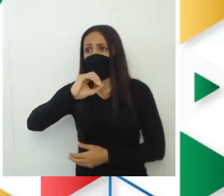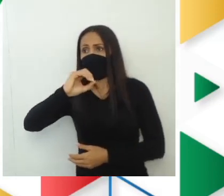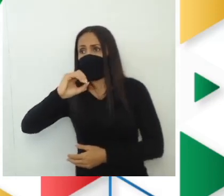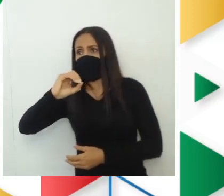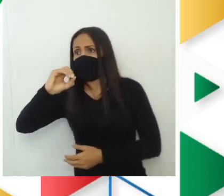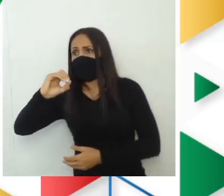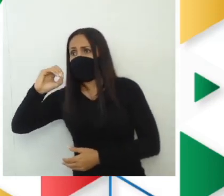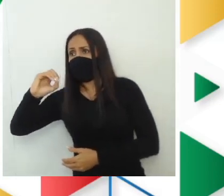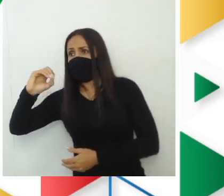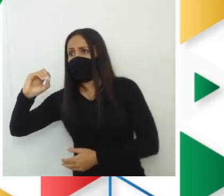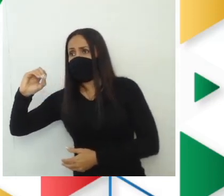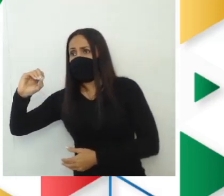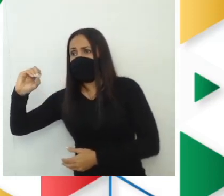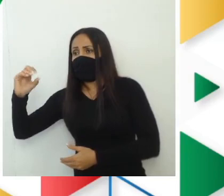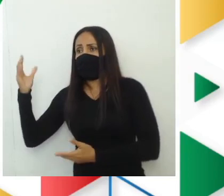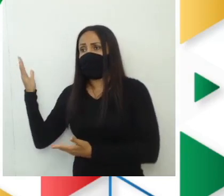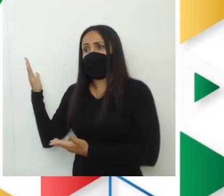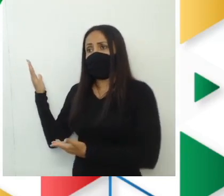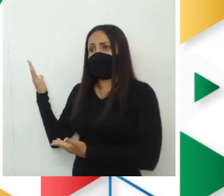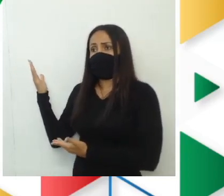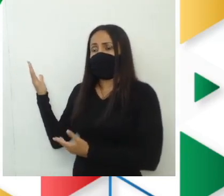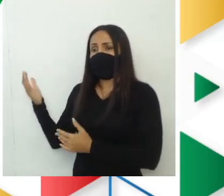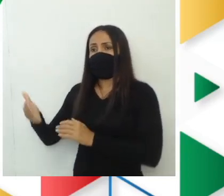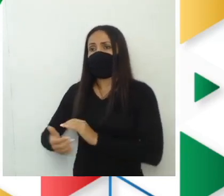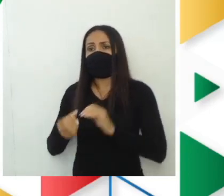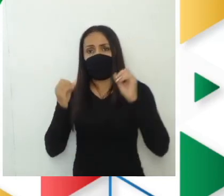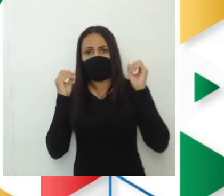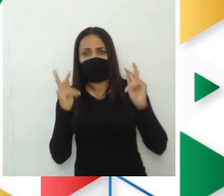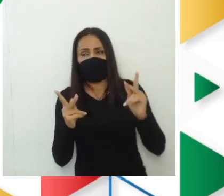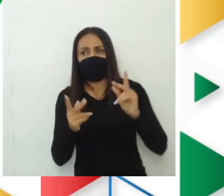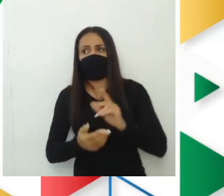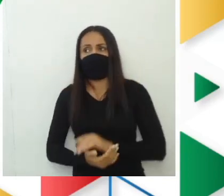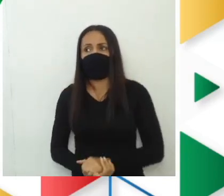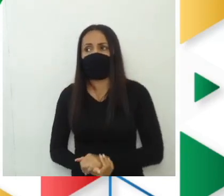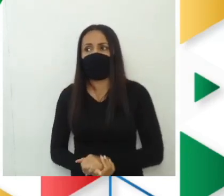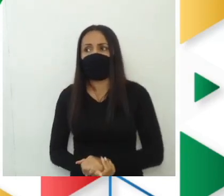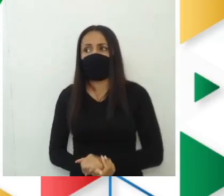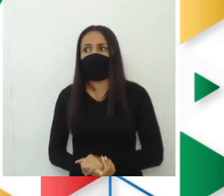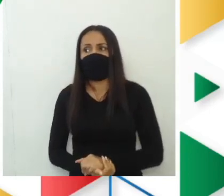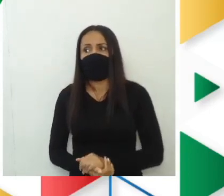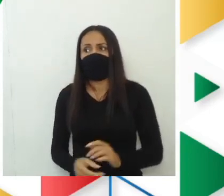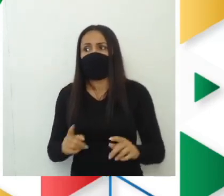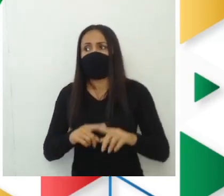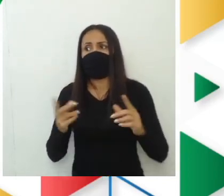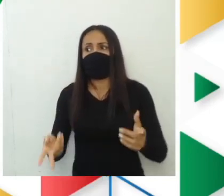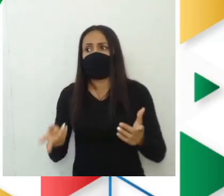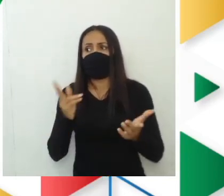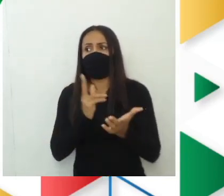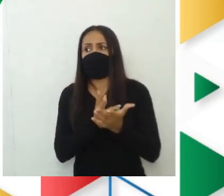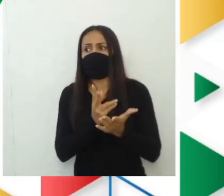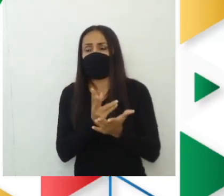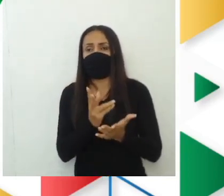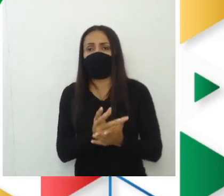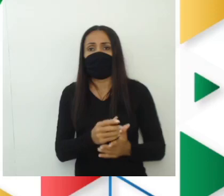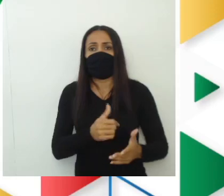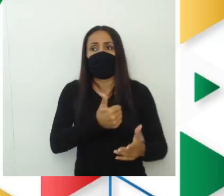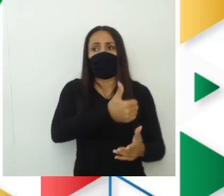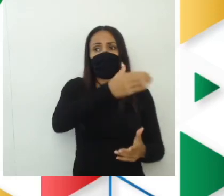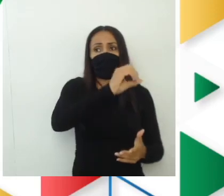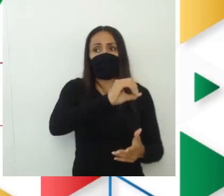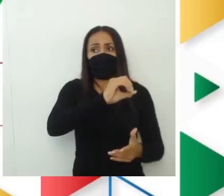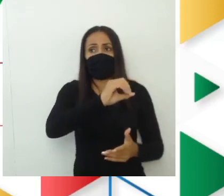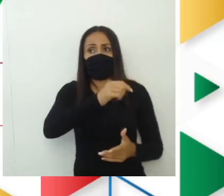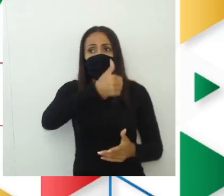ó, 9 zeros depois, ok? Mas se eu botar em potência de base 10, vai ficar assim, ó, 10 elevado a 12 menos